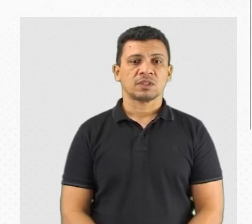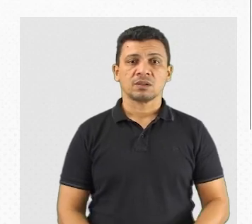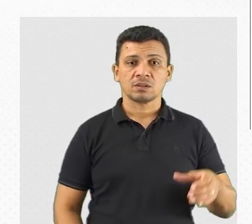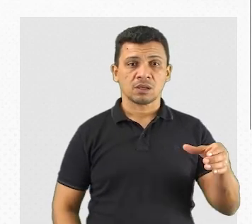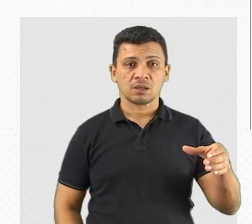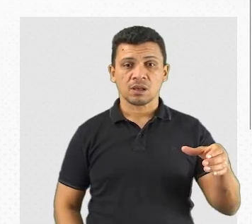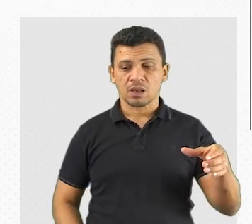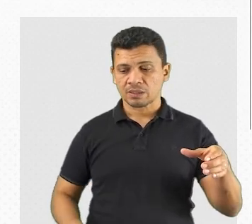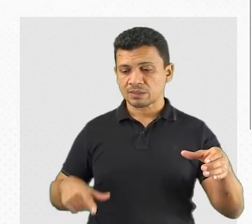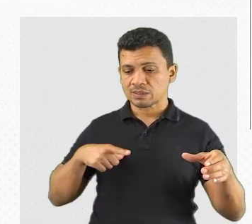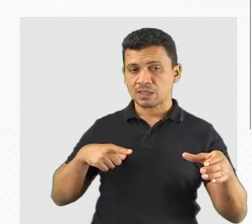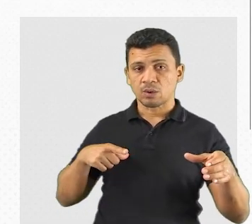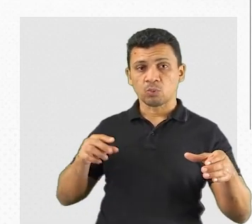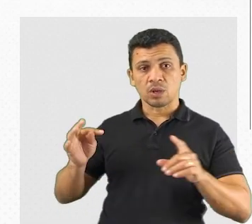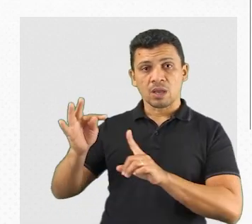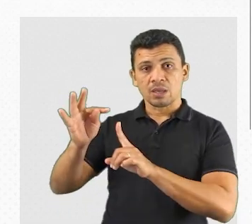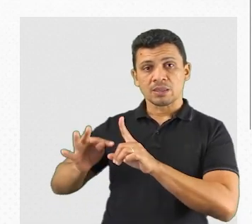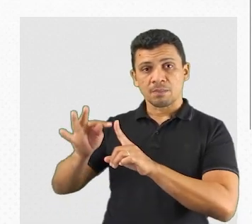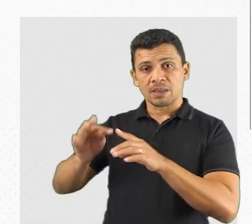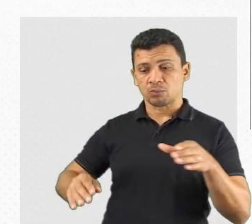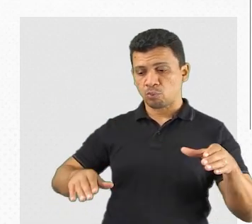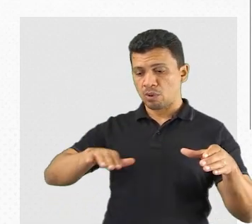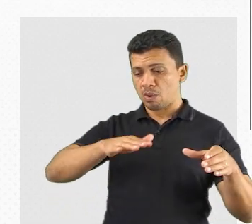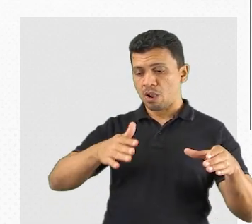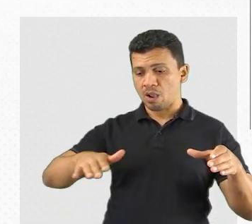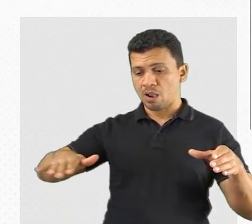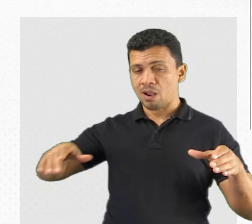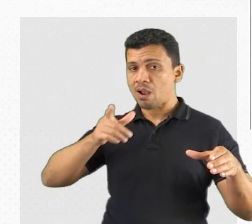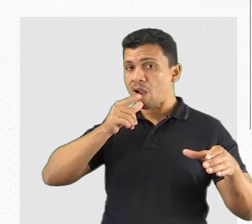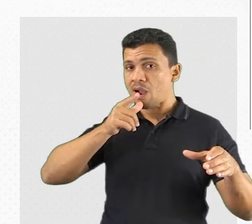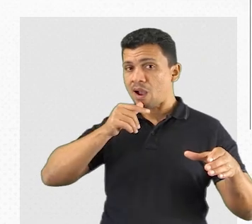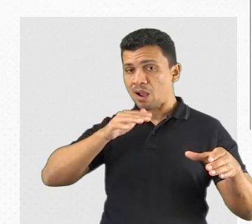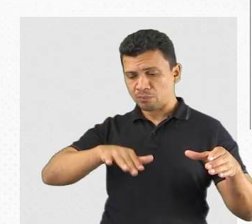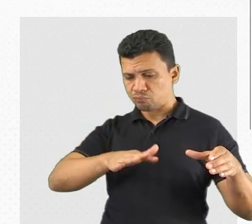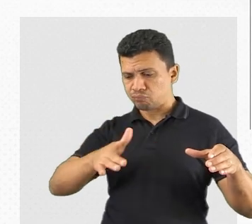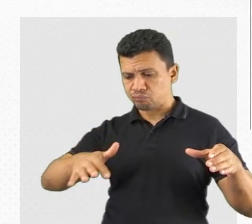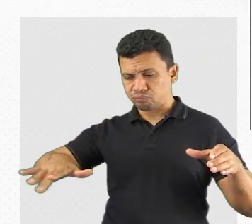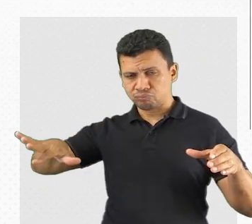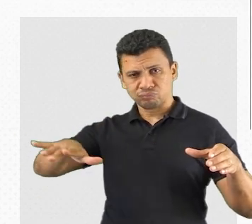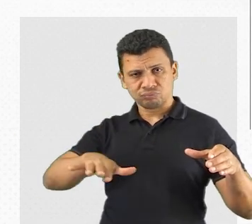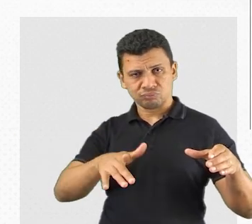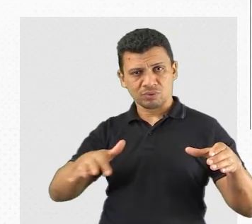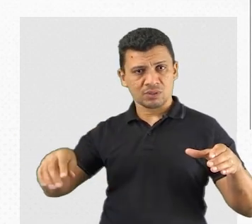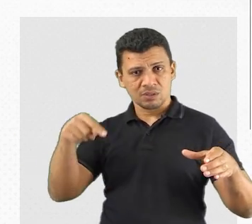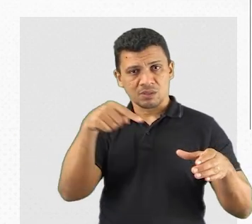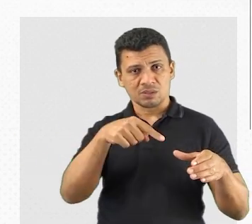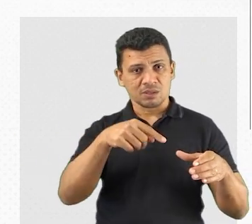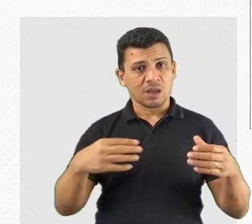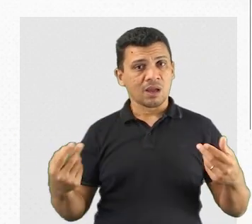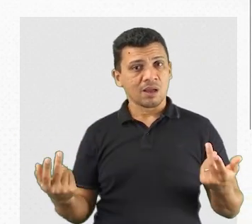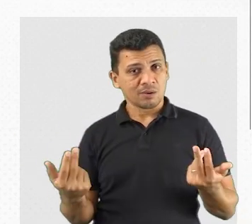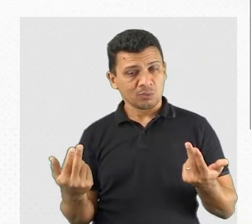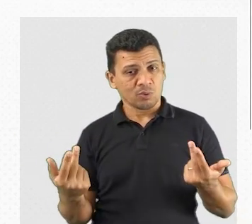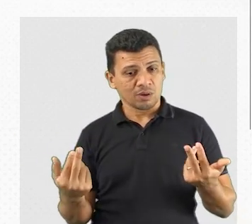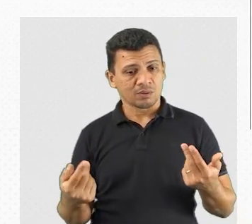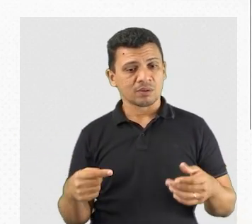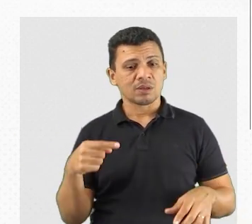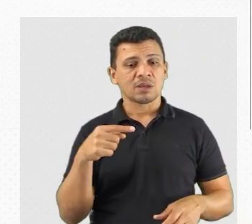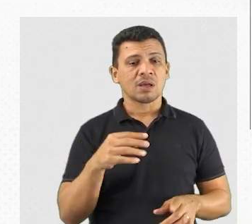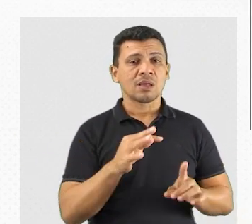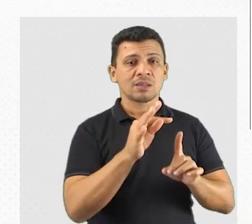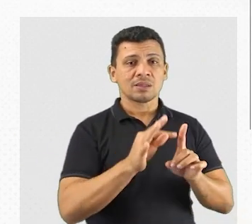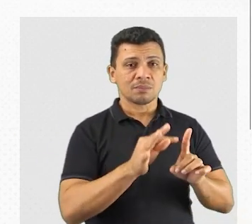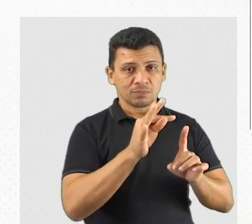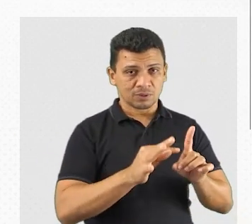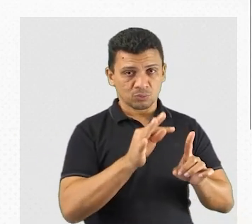mar. Temperatura de ebulição da água, 100 graus Celsius, está aqui. Só que agora eu vou